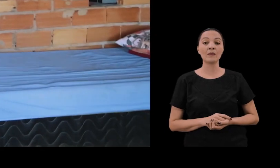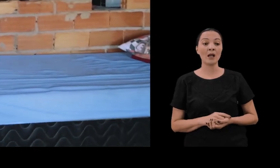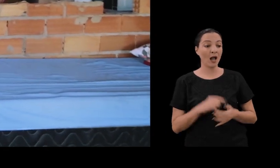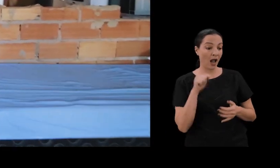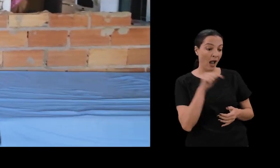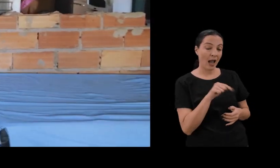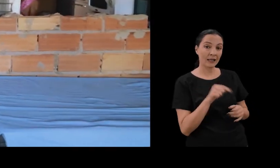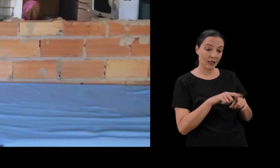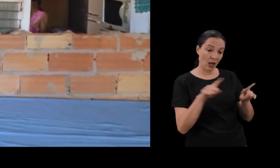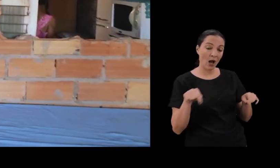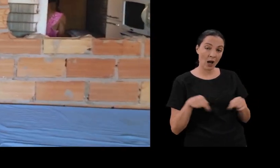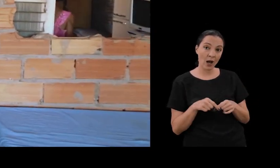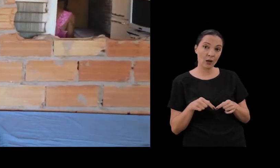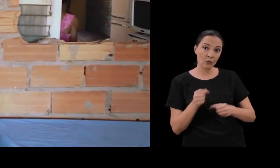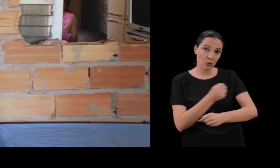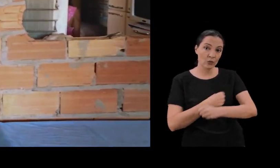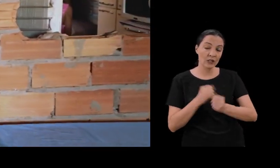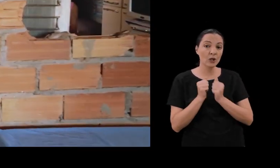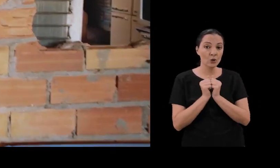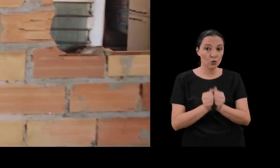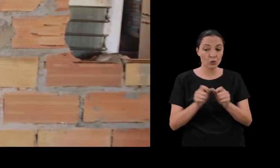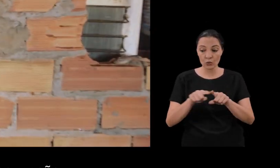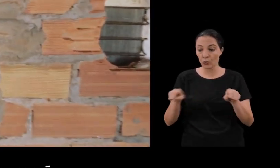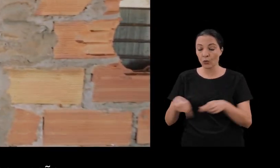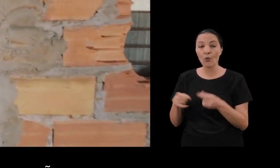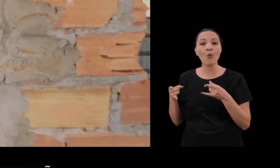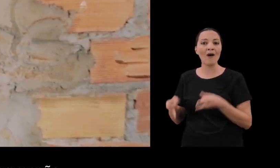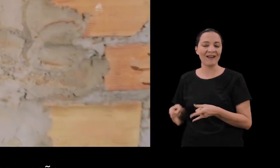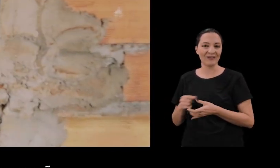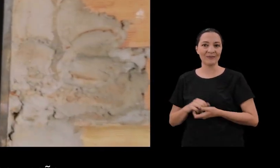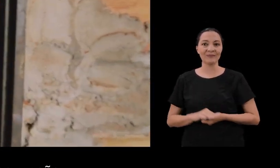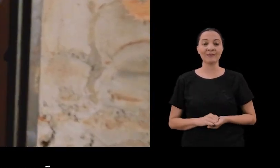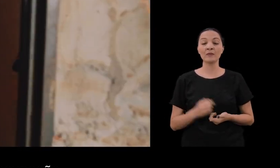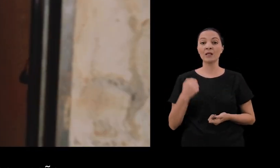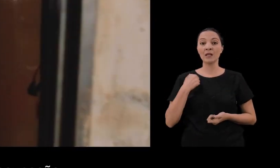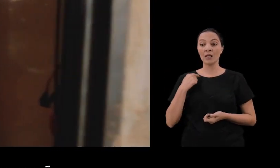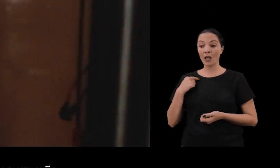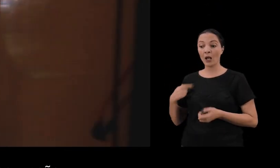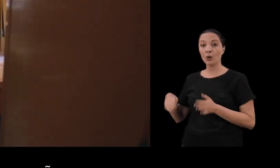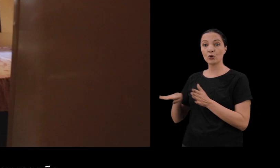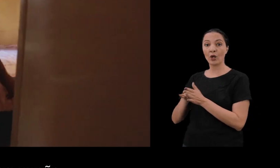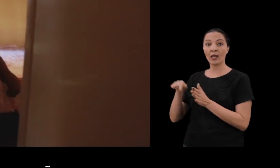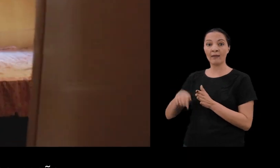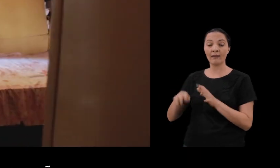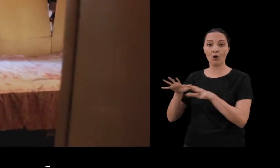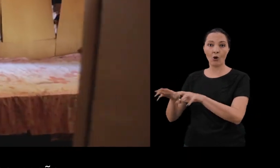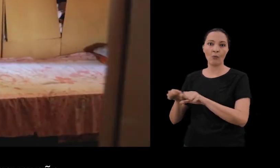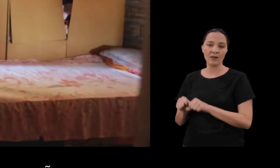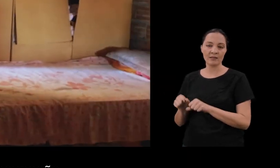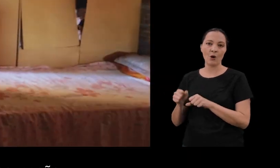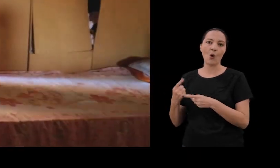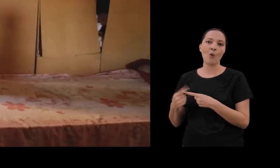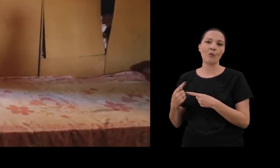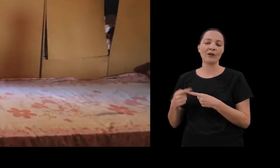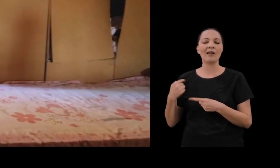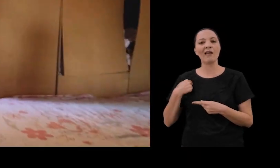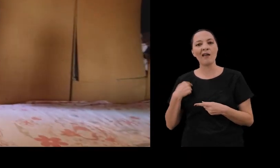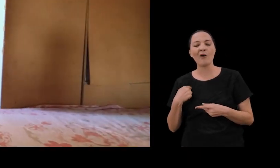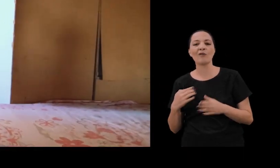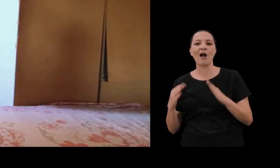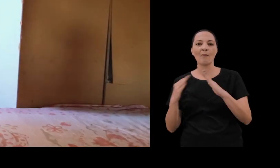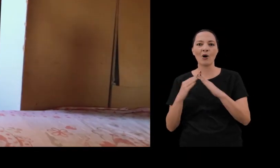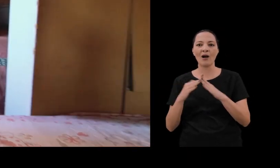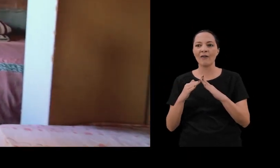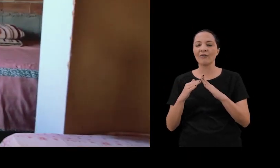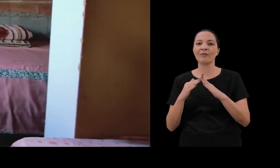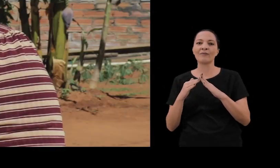Aí aqui é a cozinha junto com o quarto. Eu cheguei aqui nessa ocupação porque eu tava morando de favor aqui mesmo no